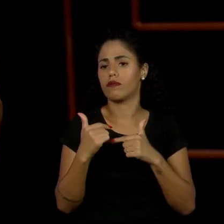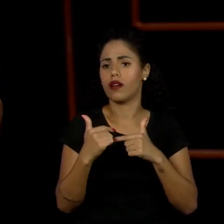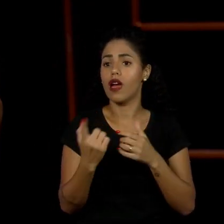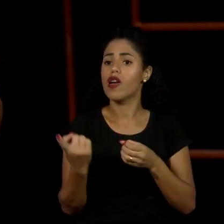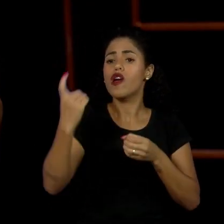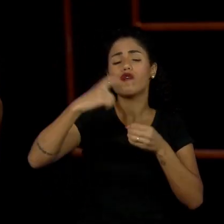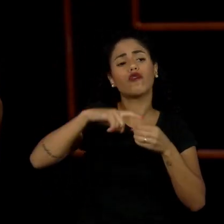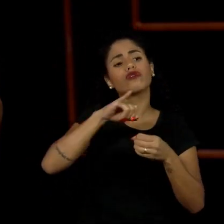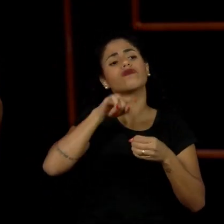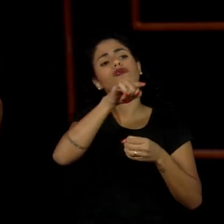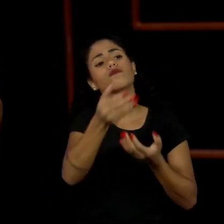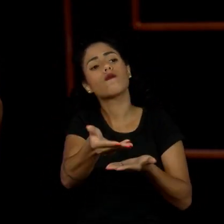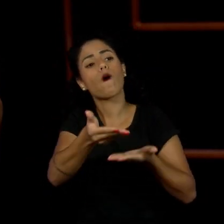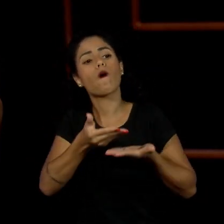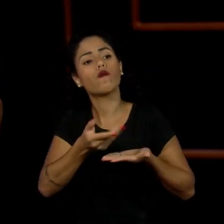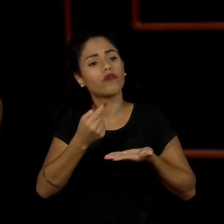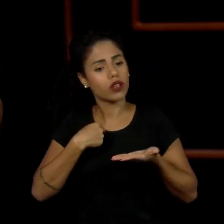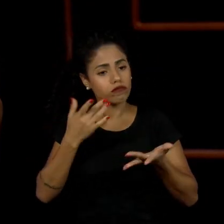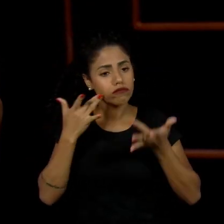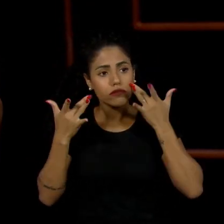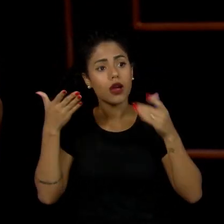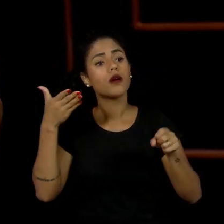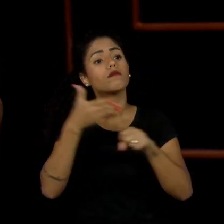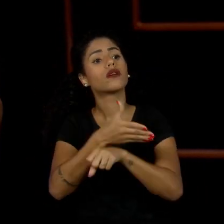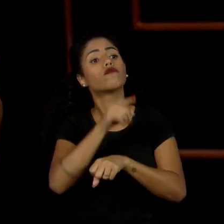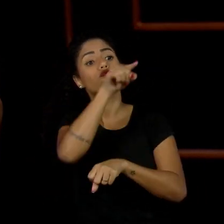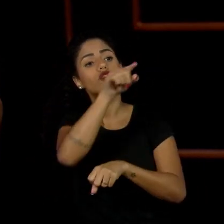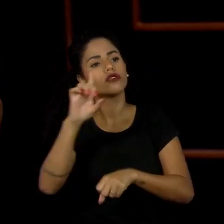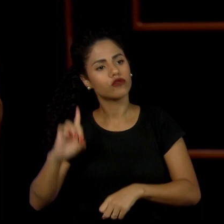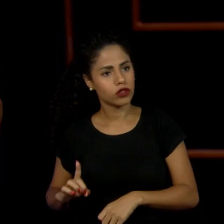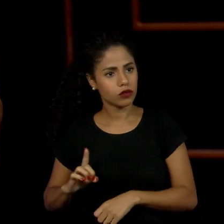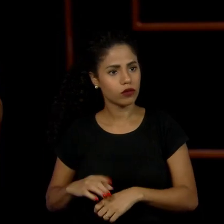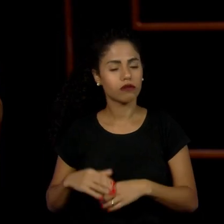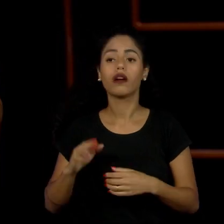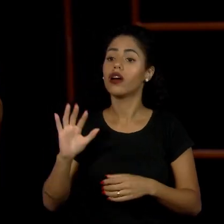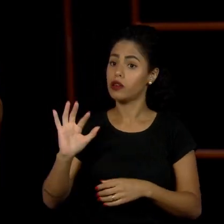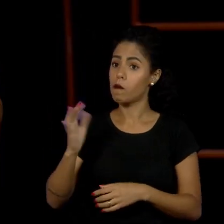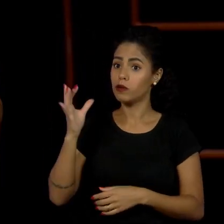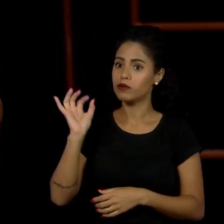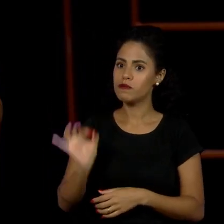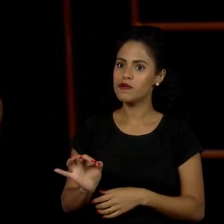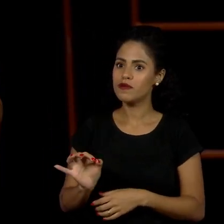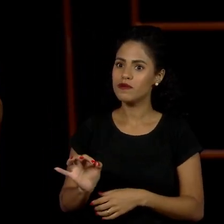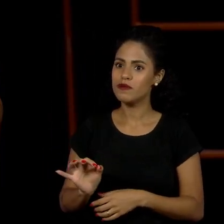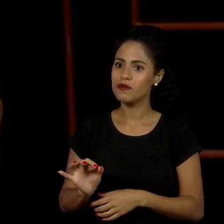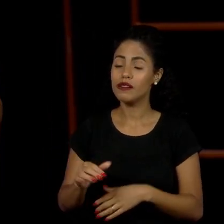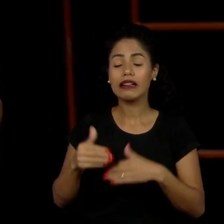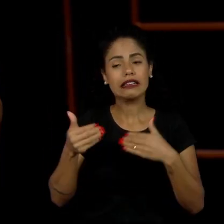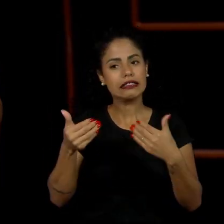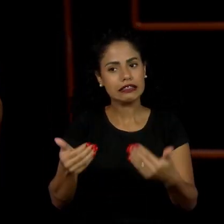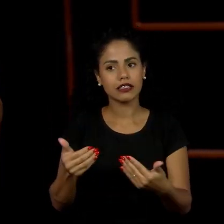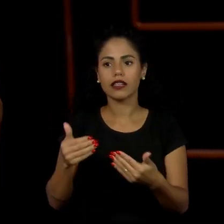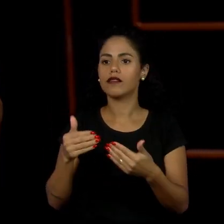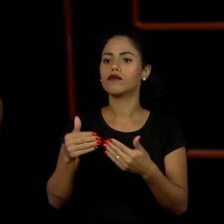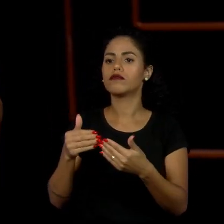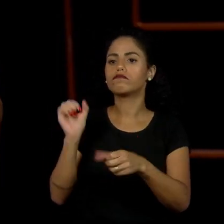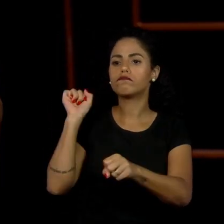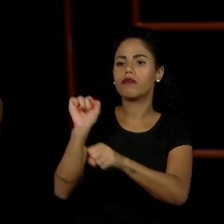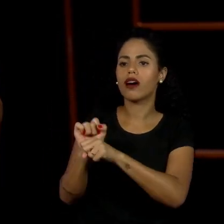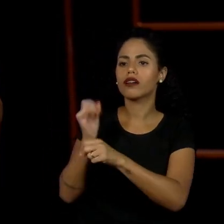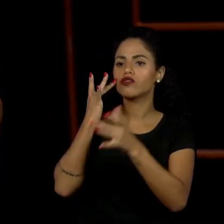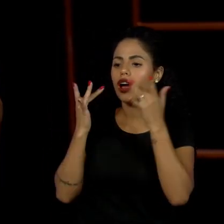fazer teatro quando você me chamar outra vez como diretor. Aconteceu mesmo. Então eu parei tudo e eu